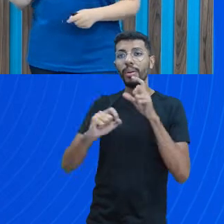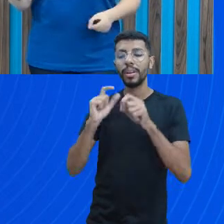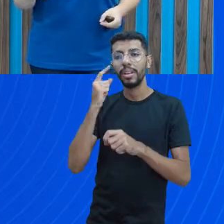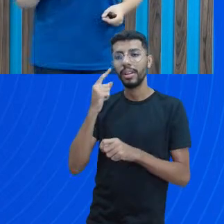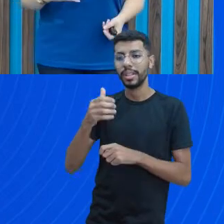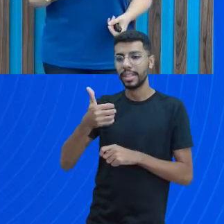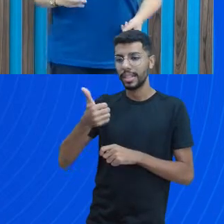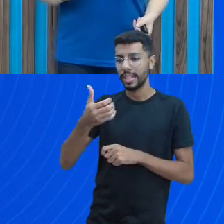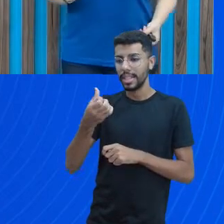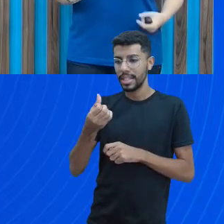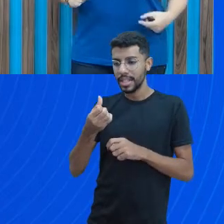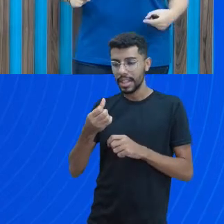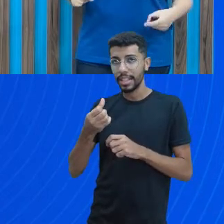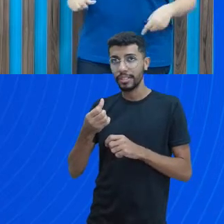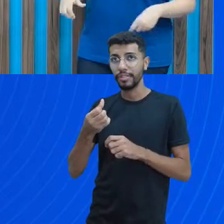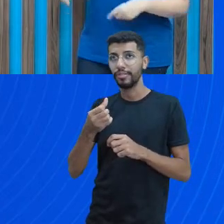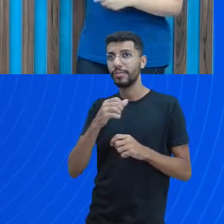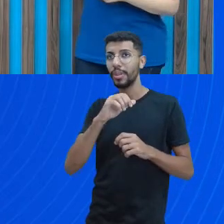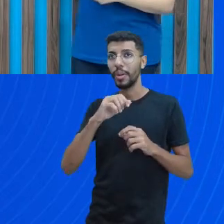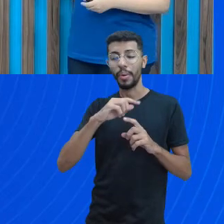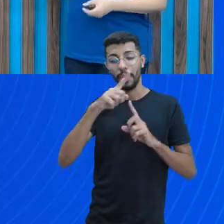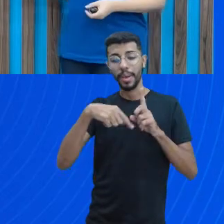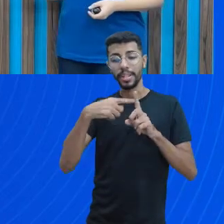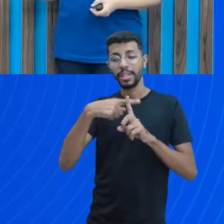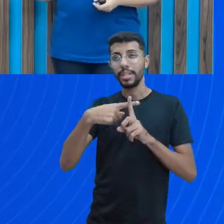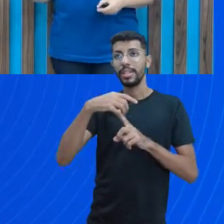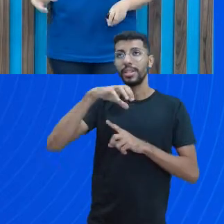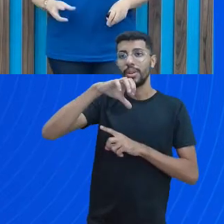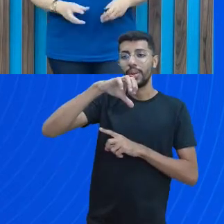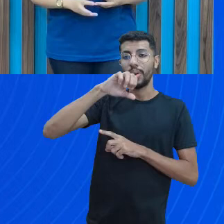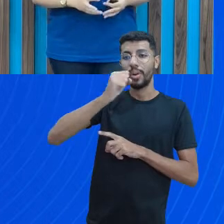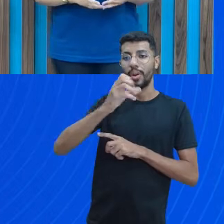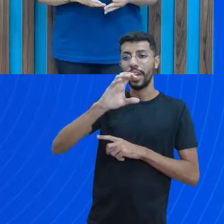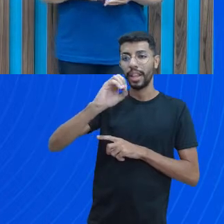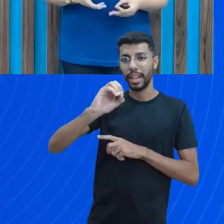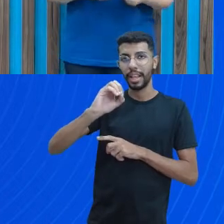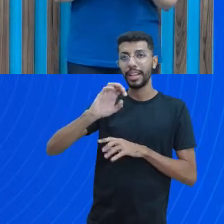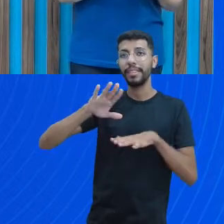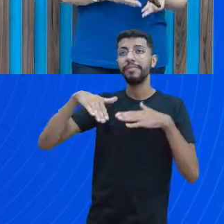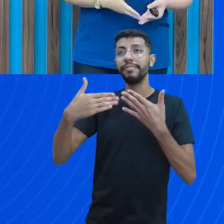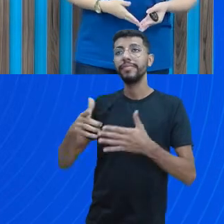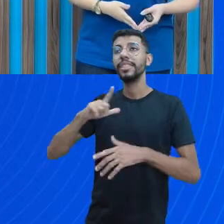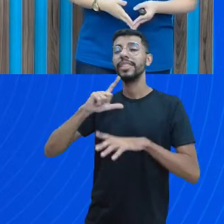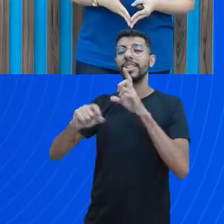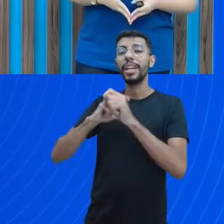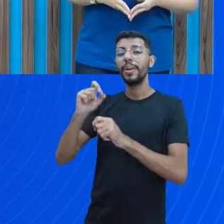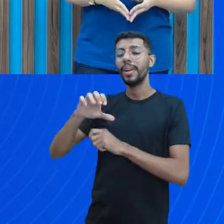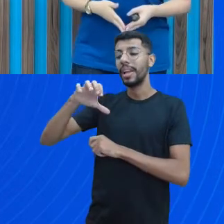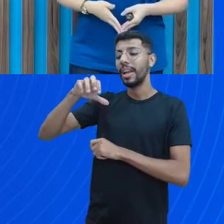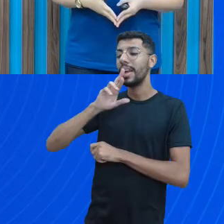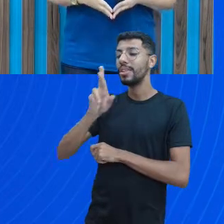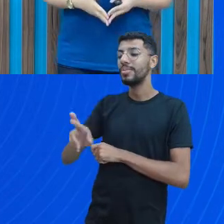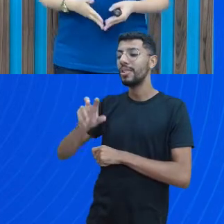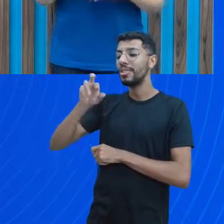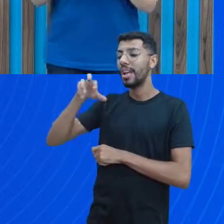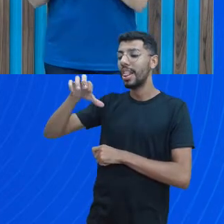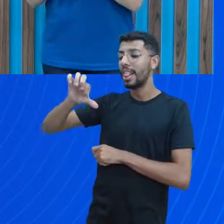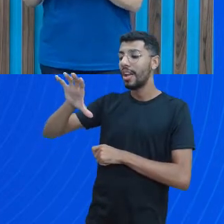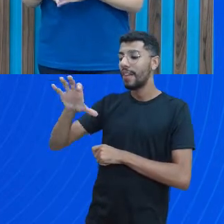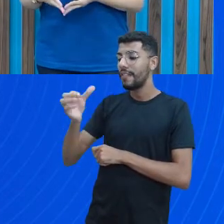ter o R$96. Então, o que é que isso significa? Depois da gente retirar 20% e da